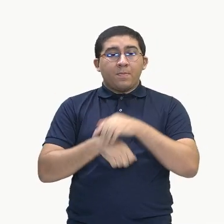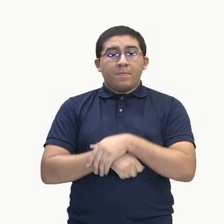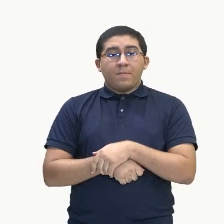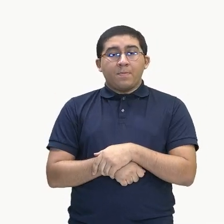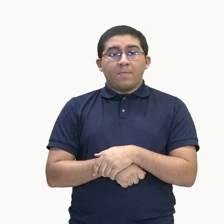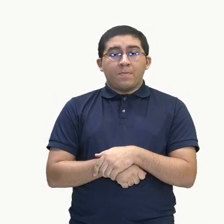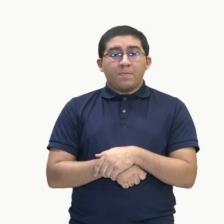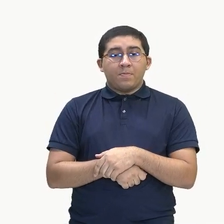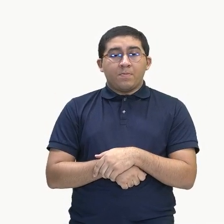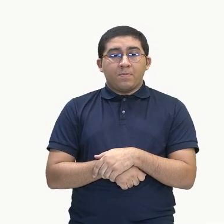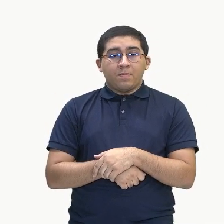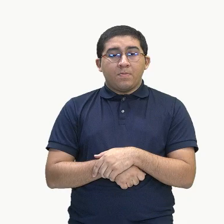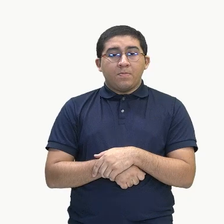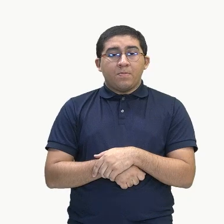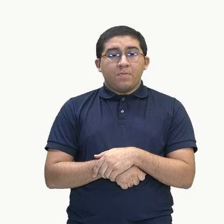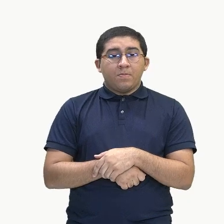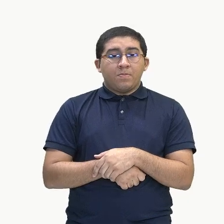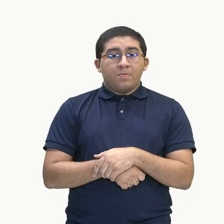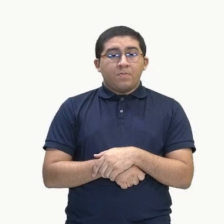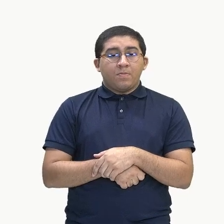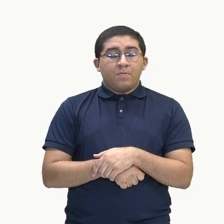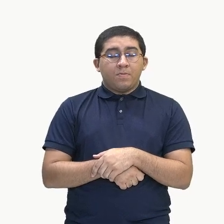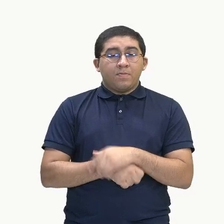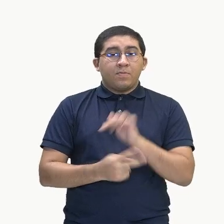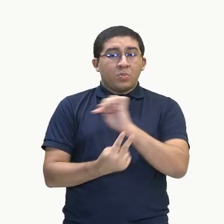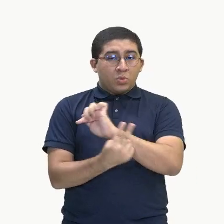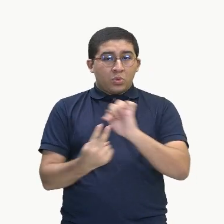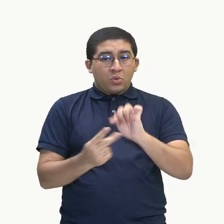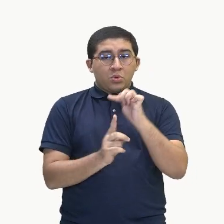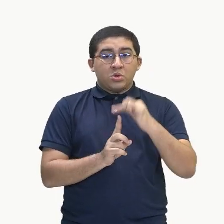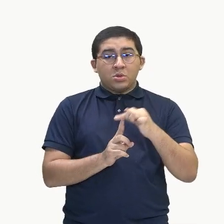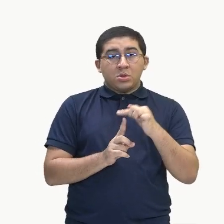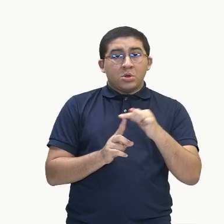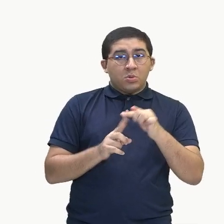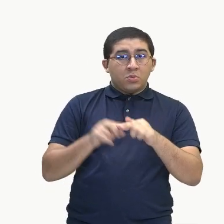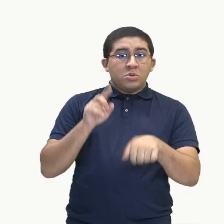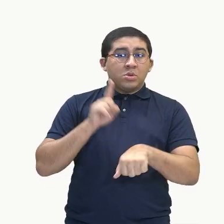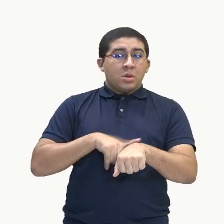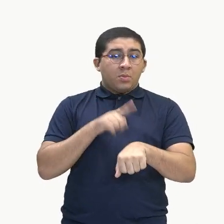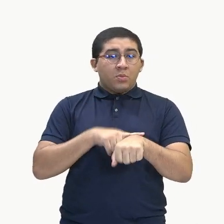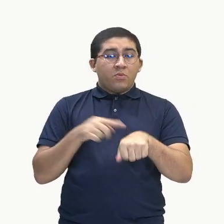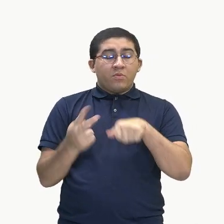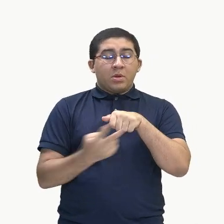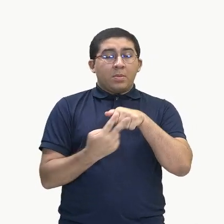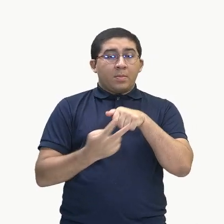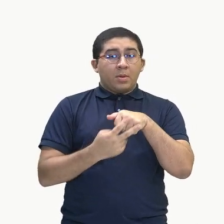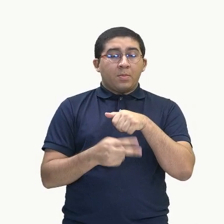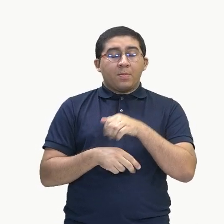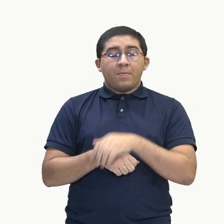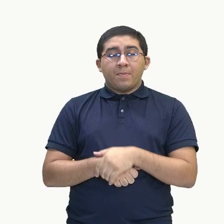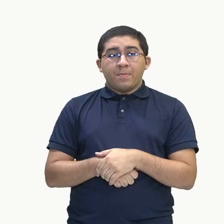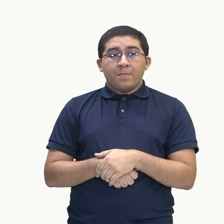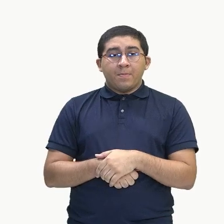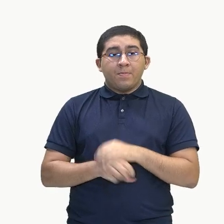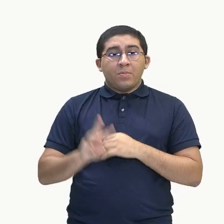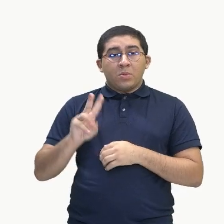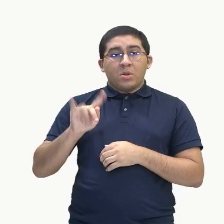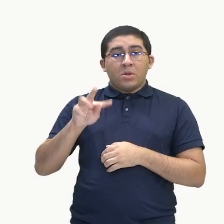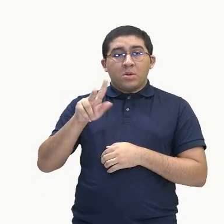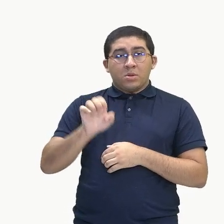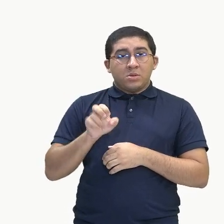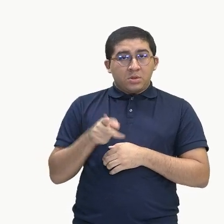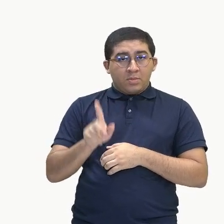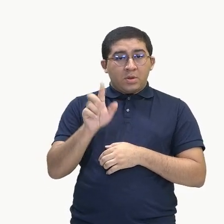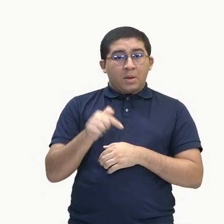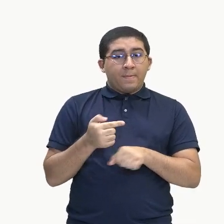e played. Eu estou trabalhando os dois tempos verbais aqui. O while sempre será past continuous.